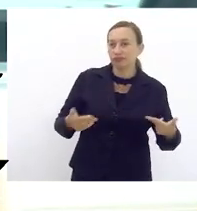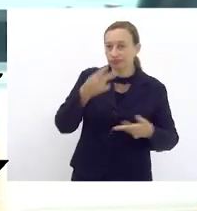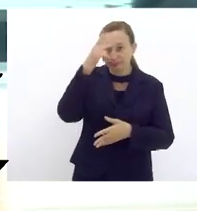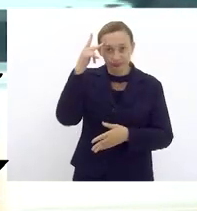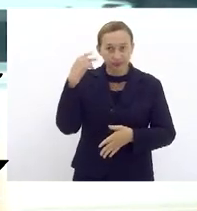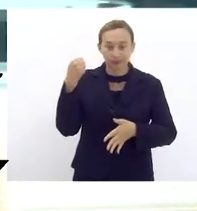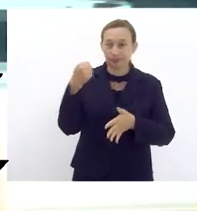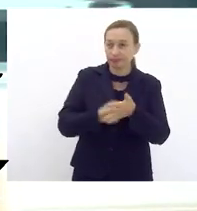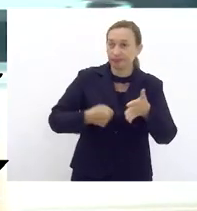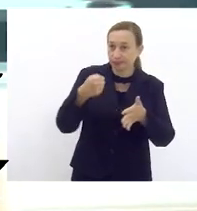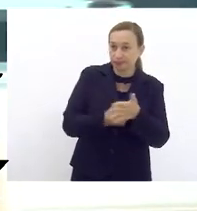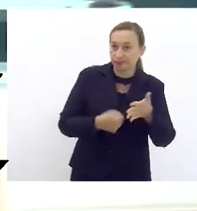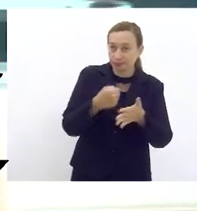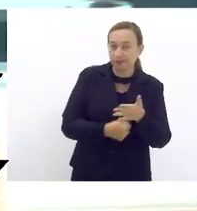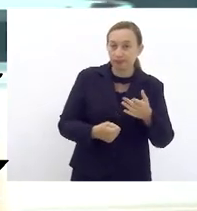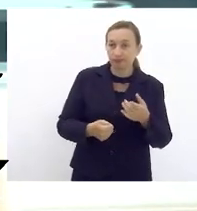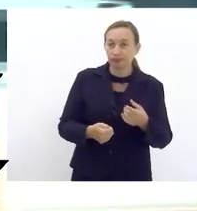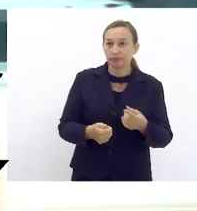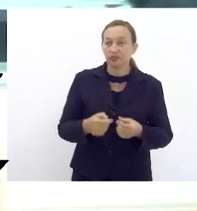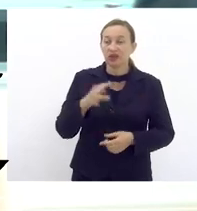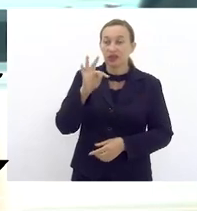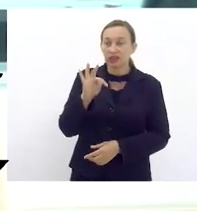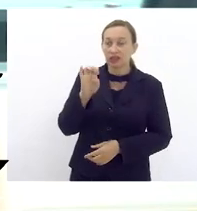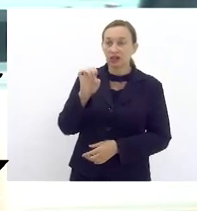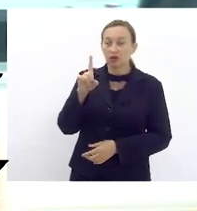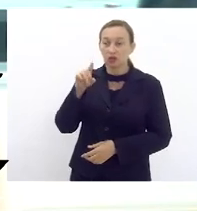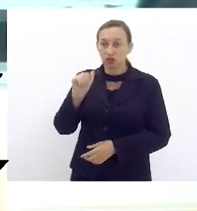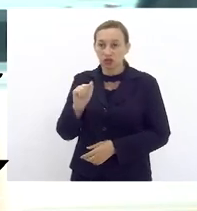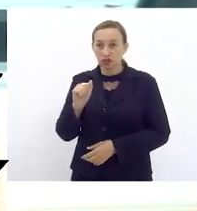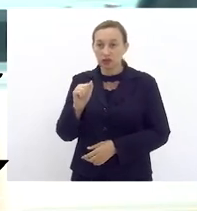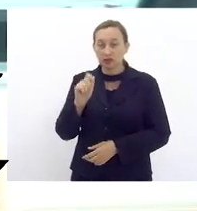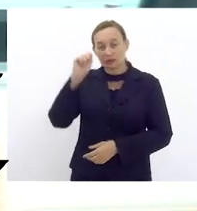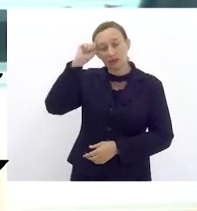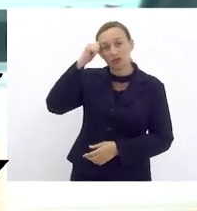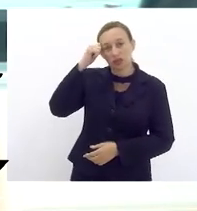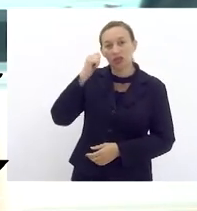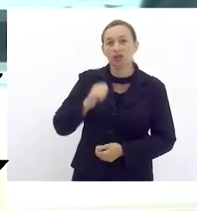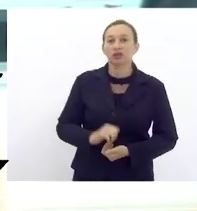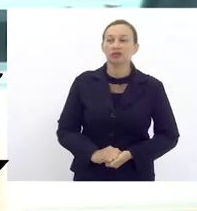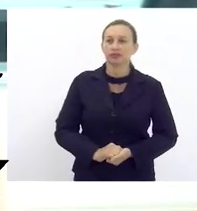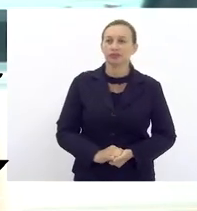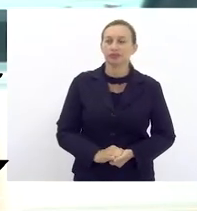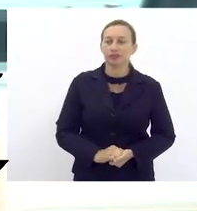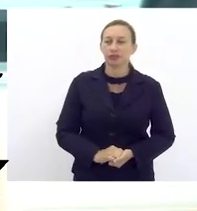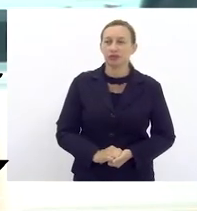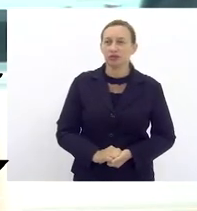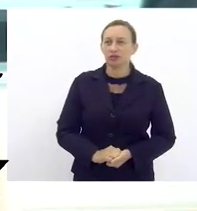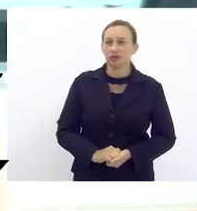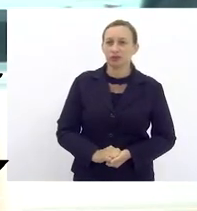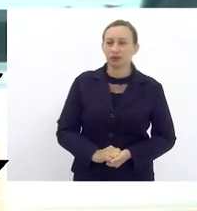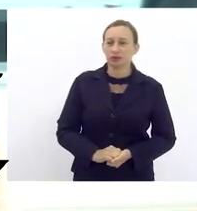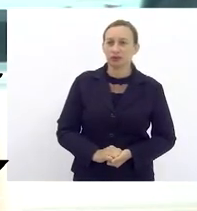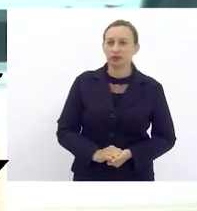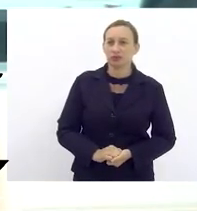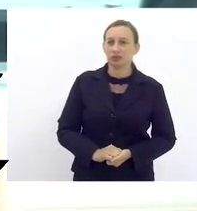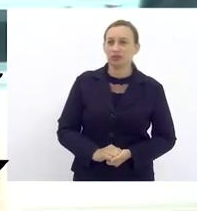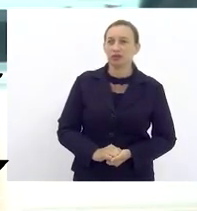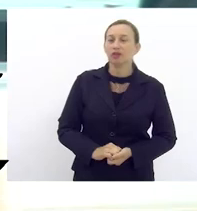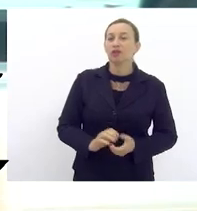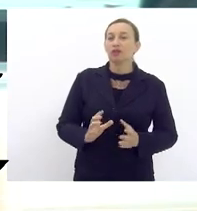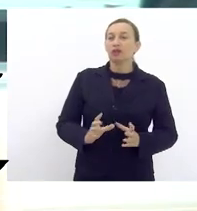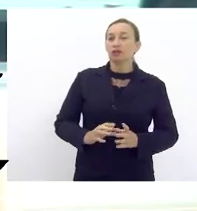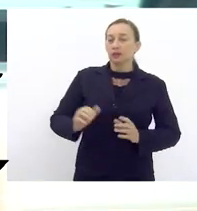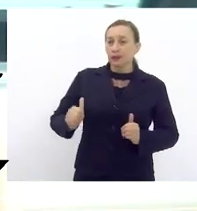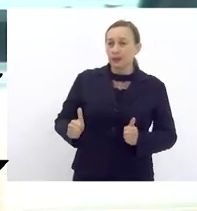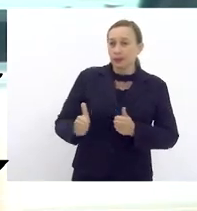na disputa pela teologia Negra pela teologia que traz o negro para centralidade